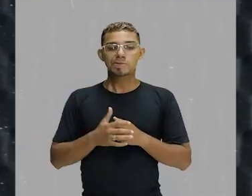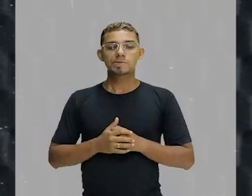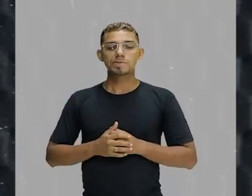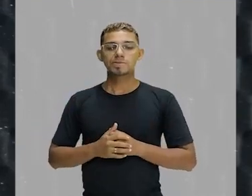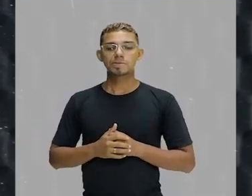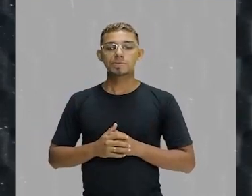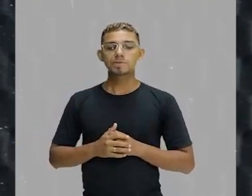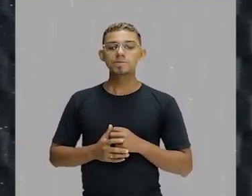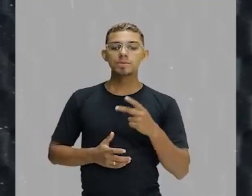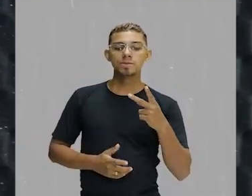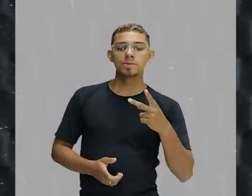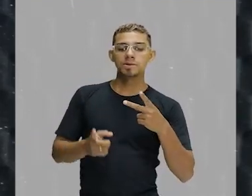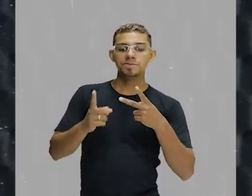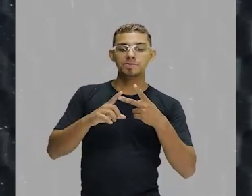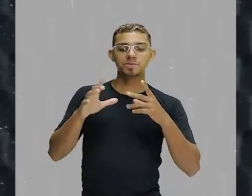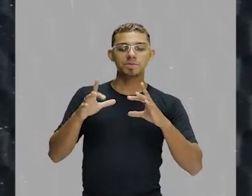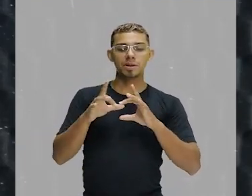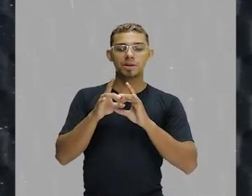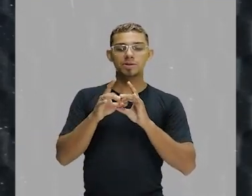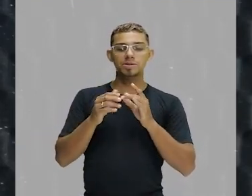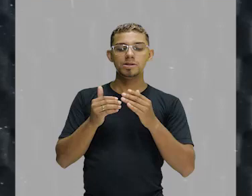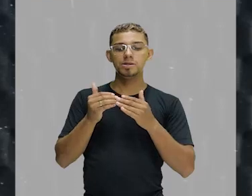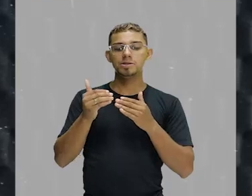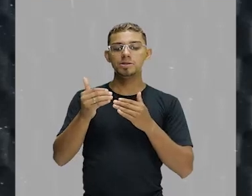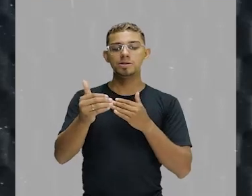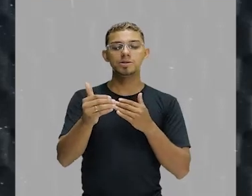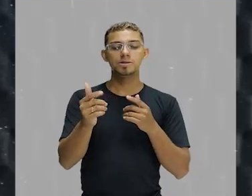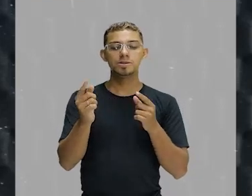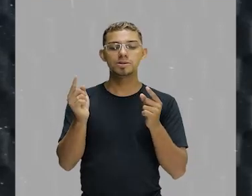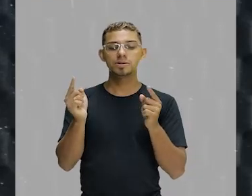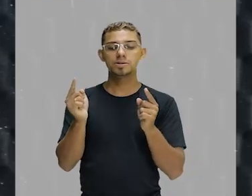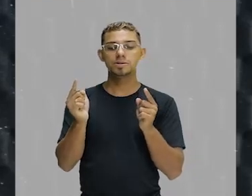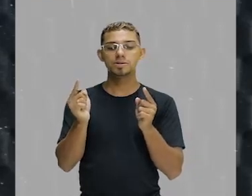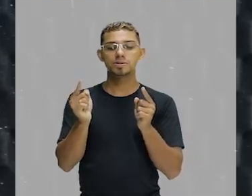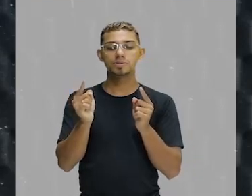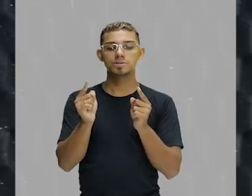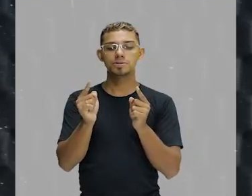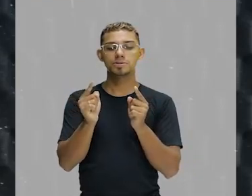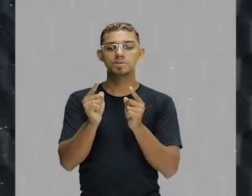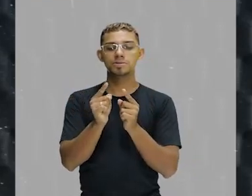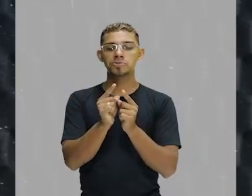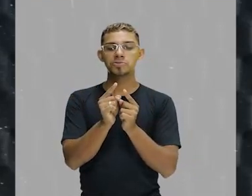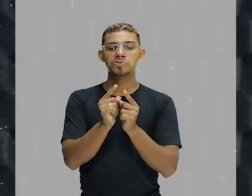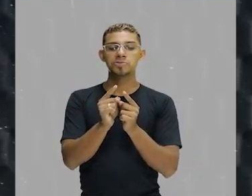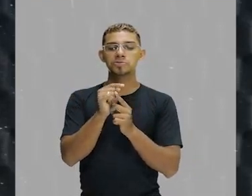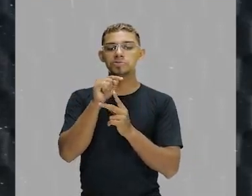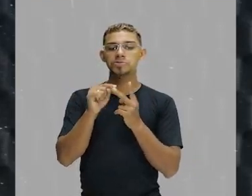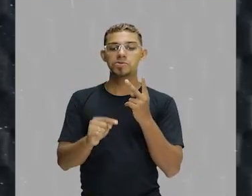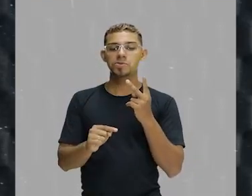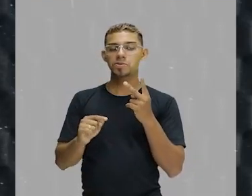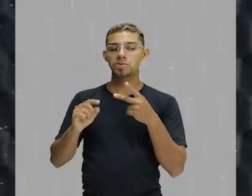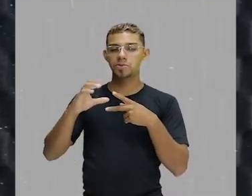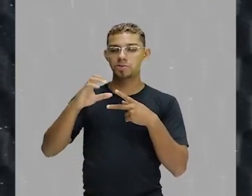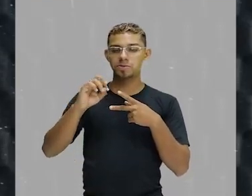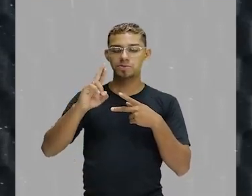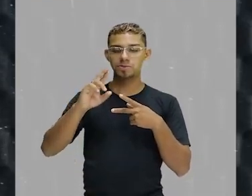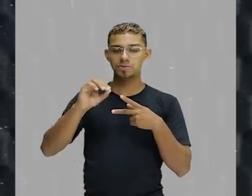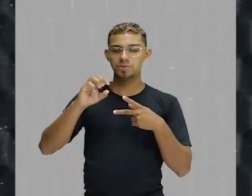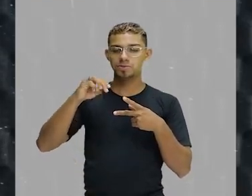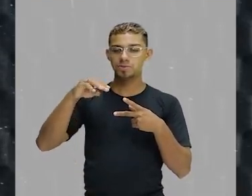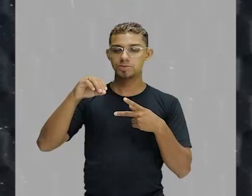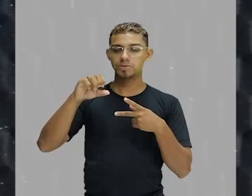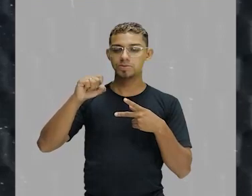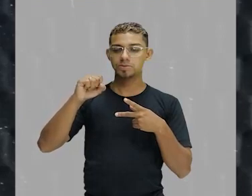presas a esses cromossomos vão começar a sofrer encurtamento. Então, ó, esses dois cromossomos eles vão ser puxados para